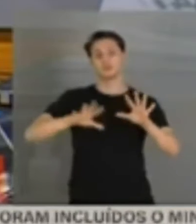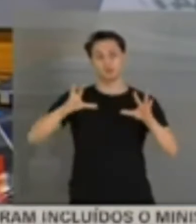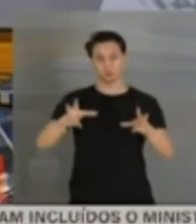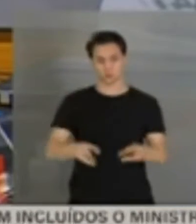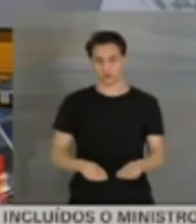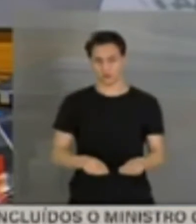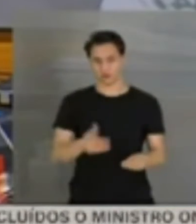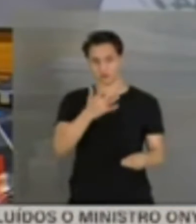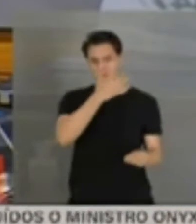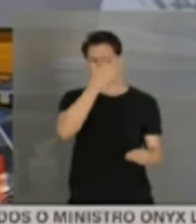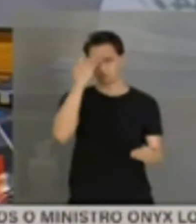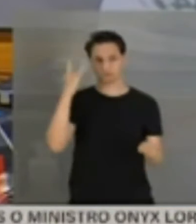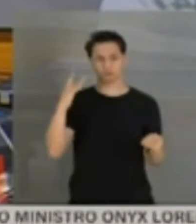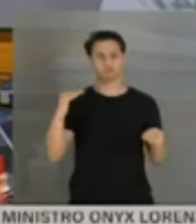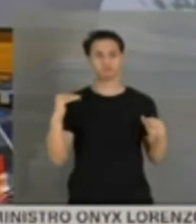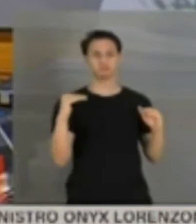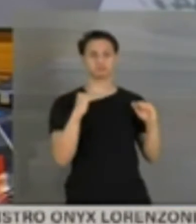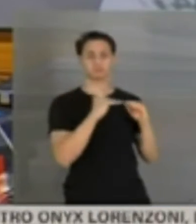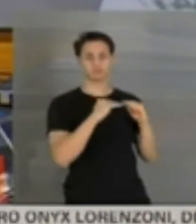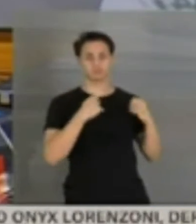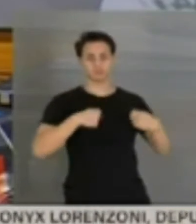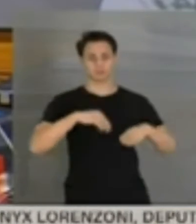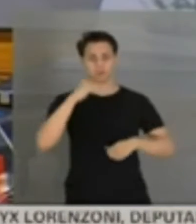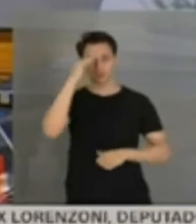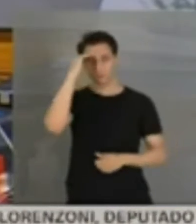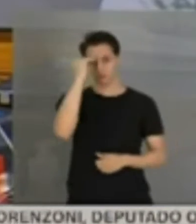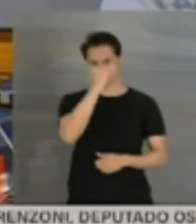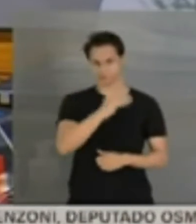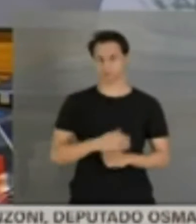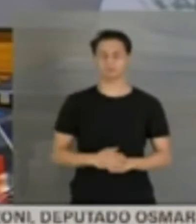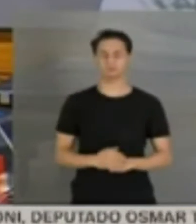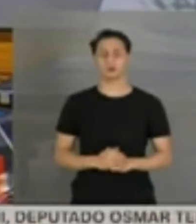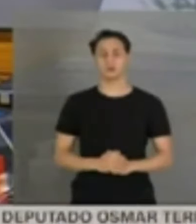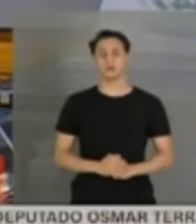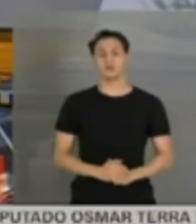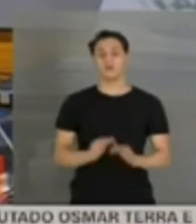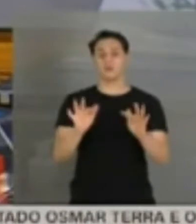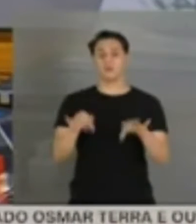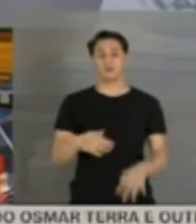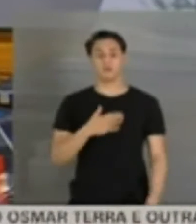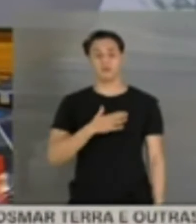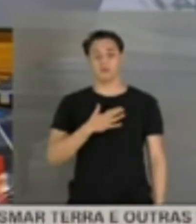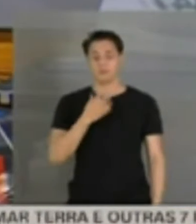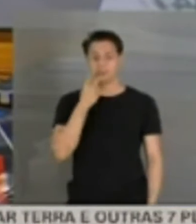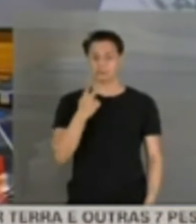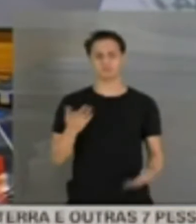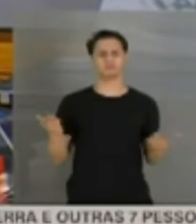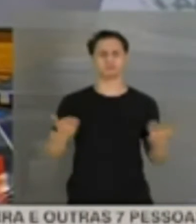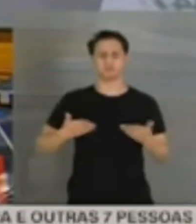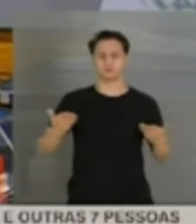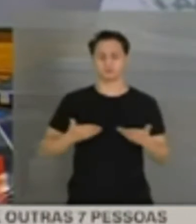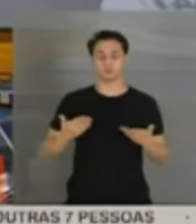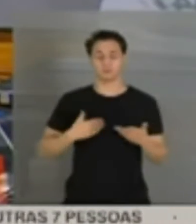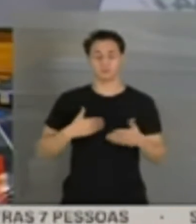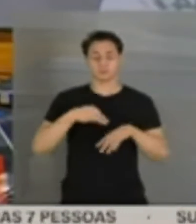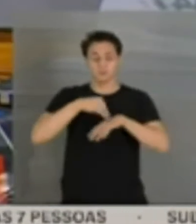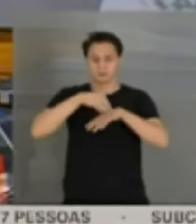vincula. Então eu queria, senhor presidente, finalizando a minha fala, dizer que